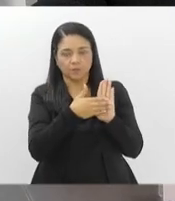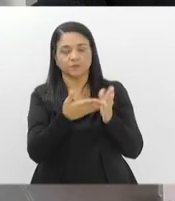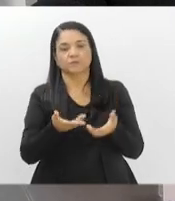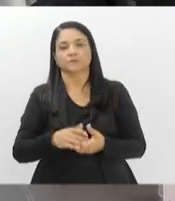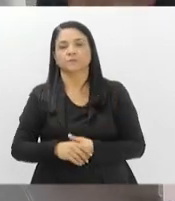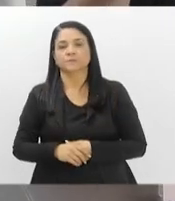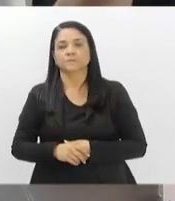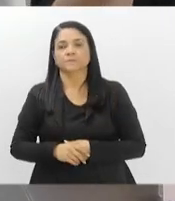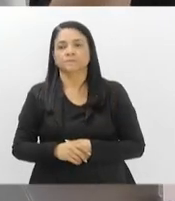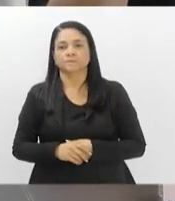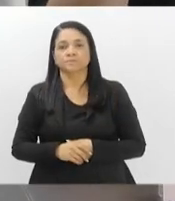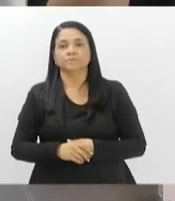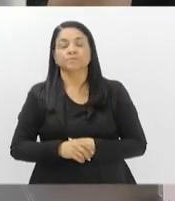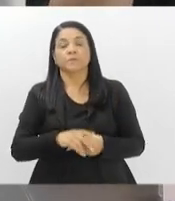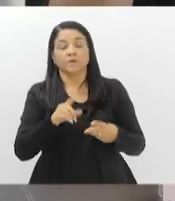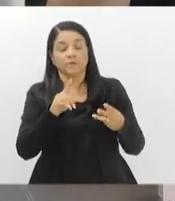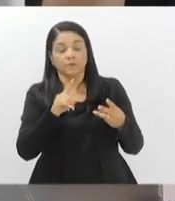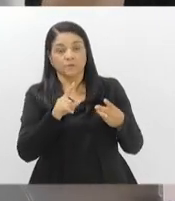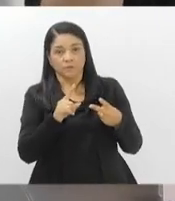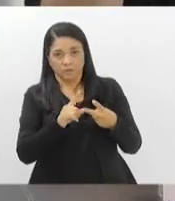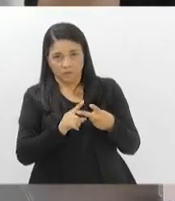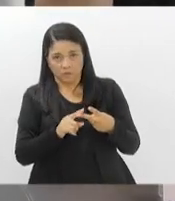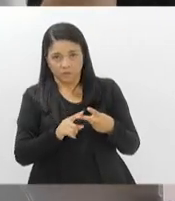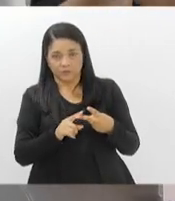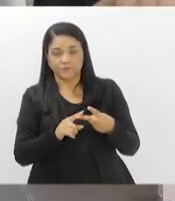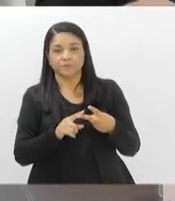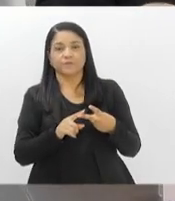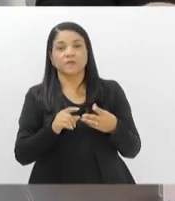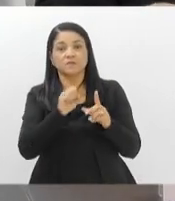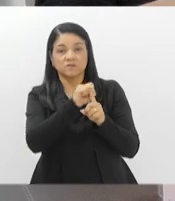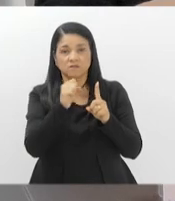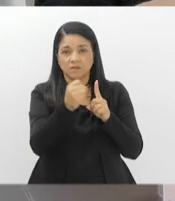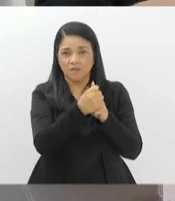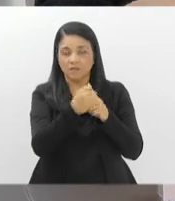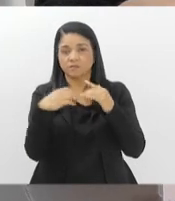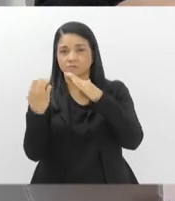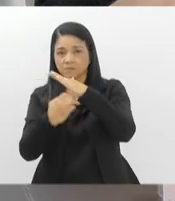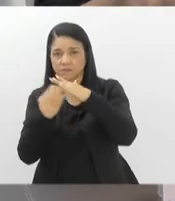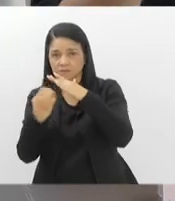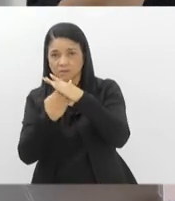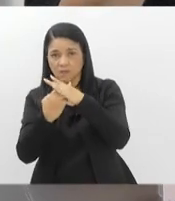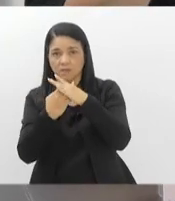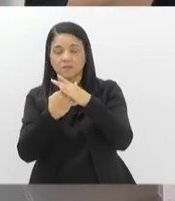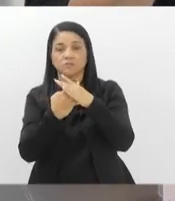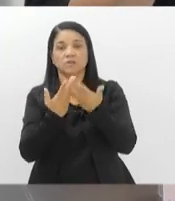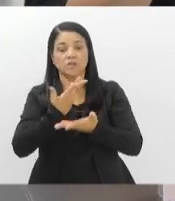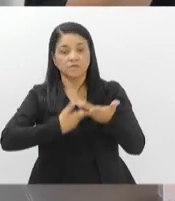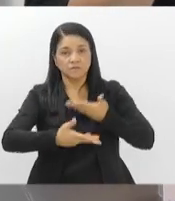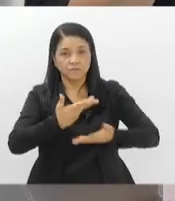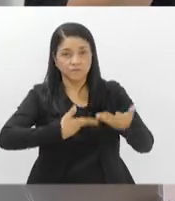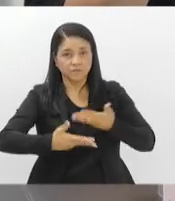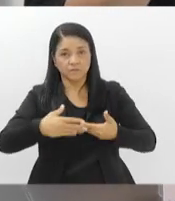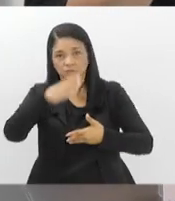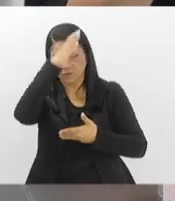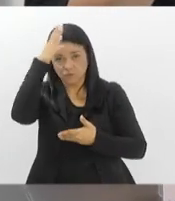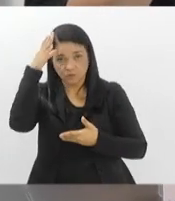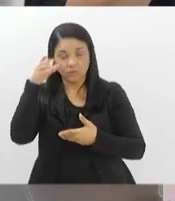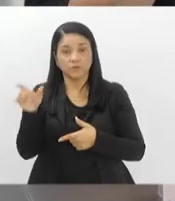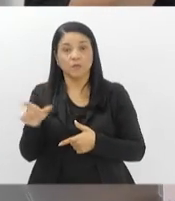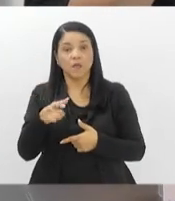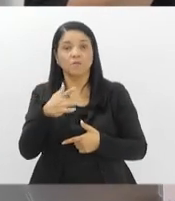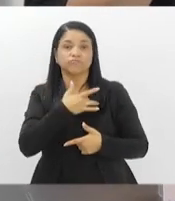seguir item dois sociedades empresárias envolvidas diret ente na relação de consumo objeto desta